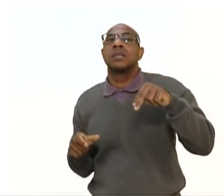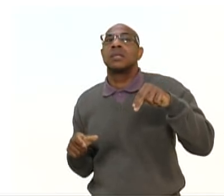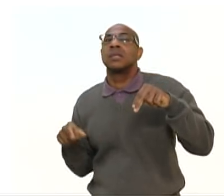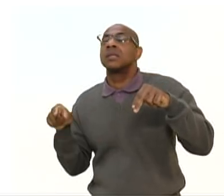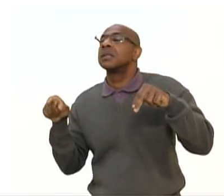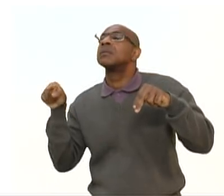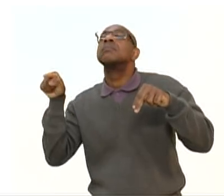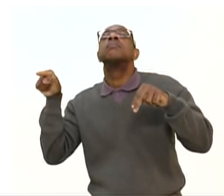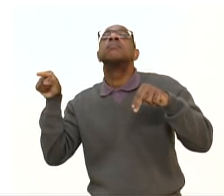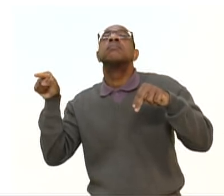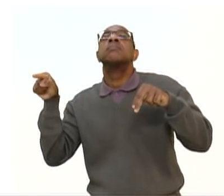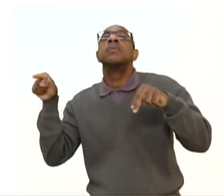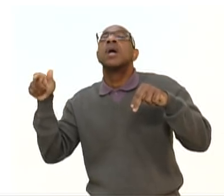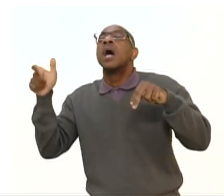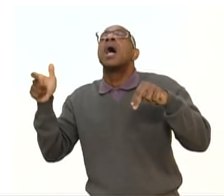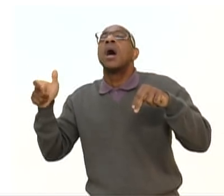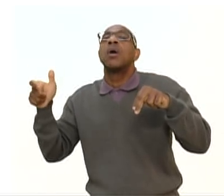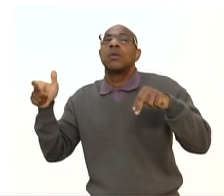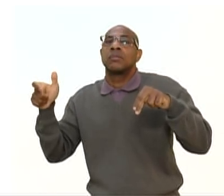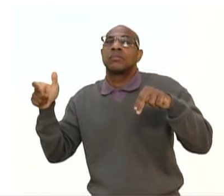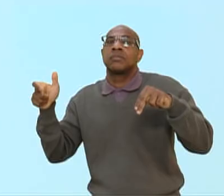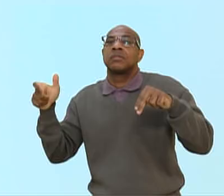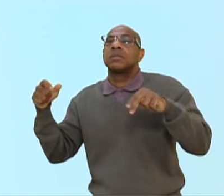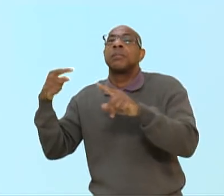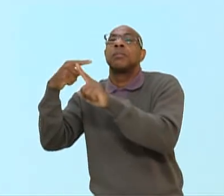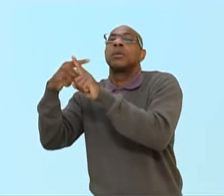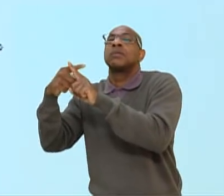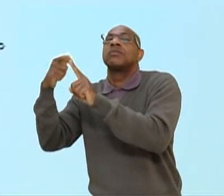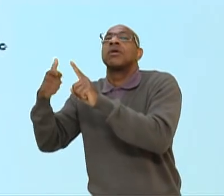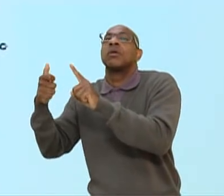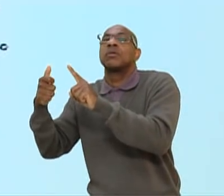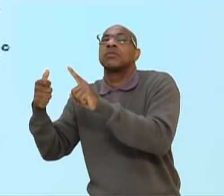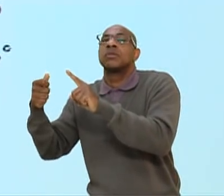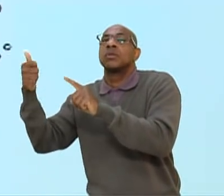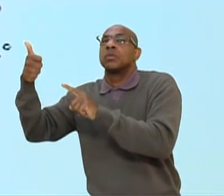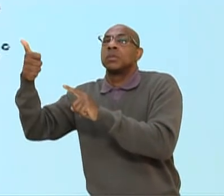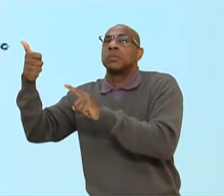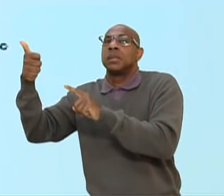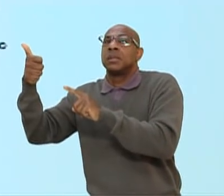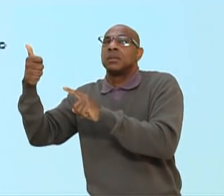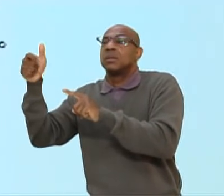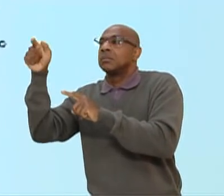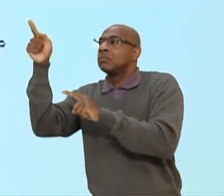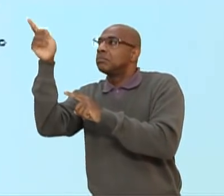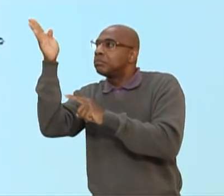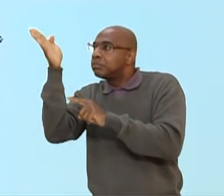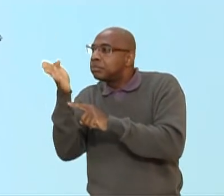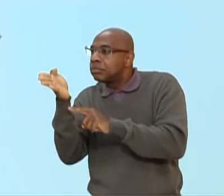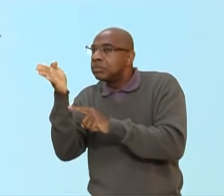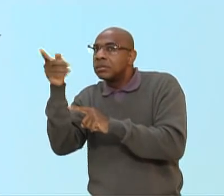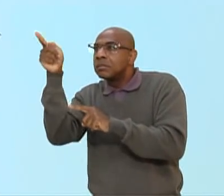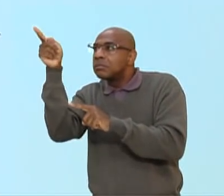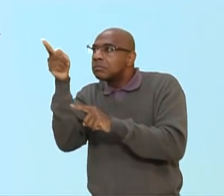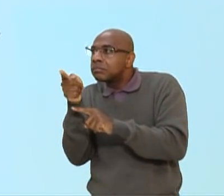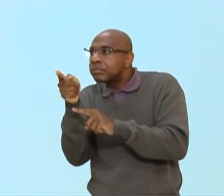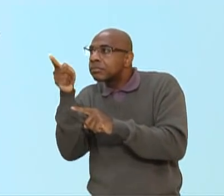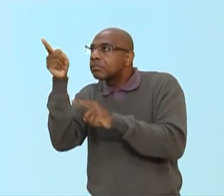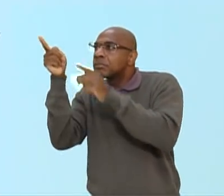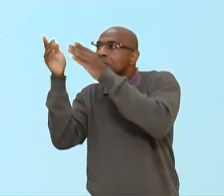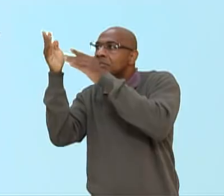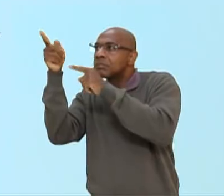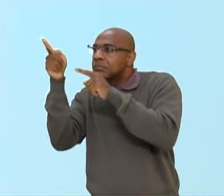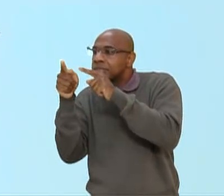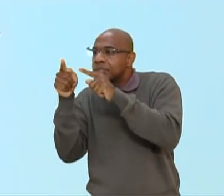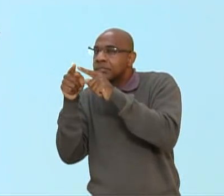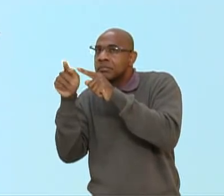segundo. Então, onde que os dois estão positivos? No primeiro quadrante. Então, o valor correspondente à raiz de